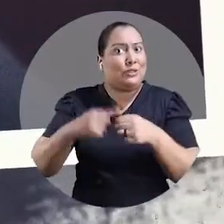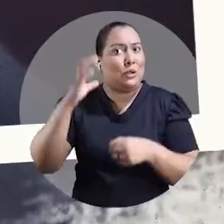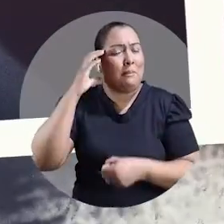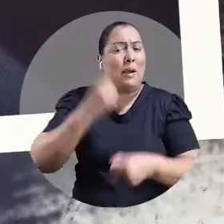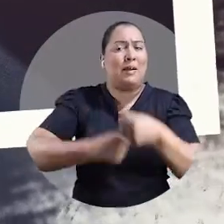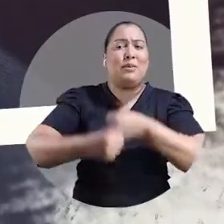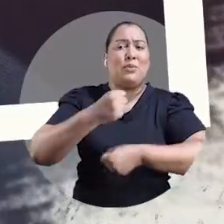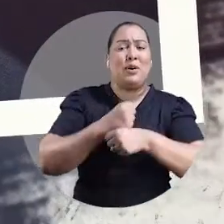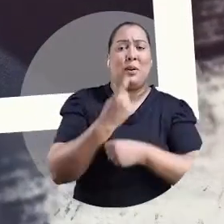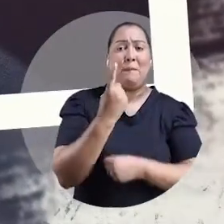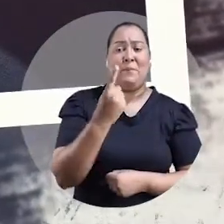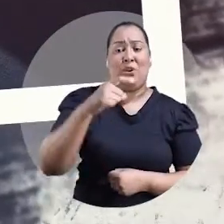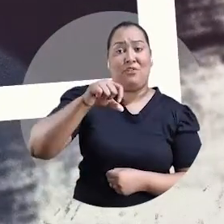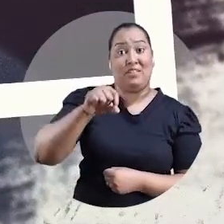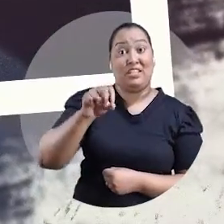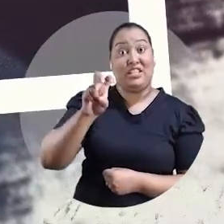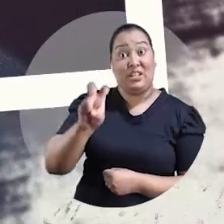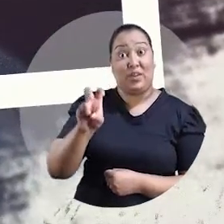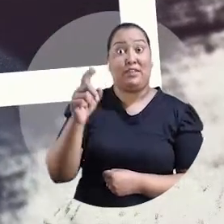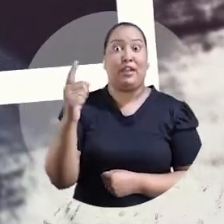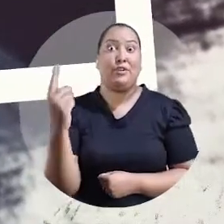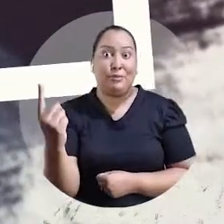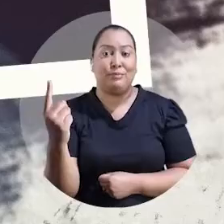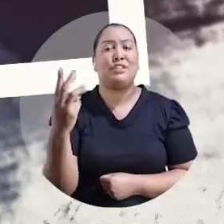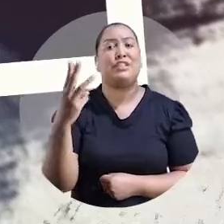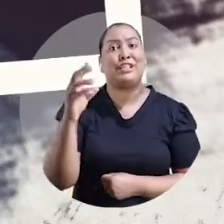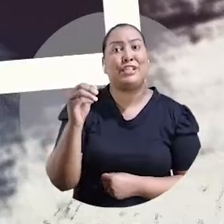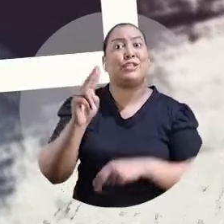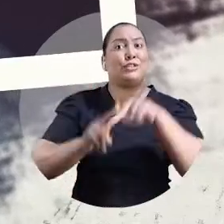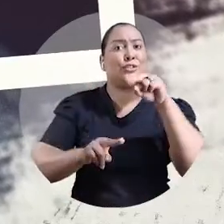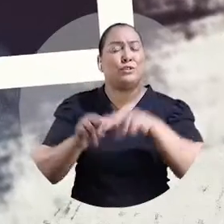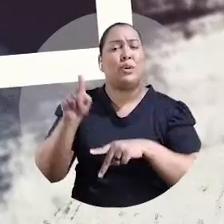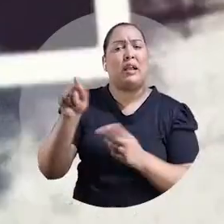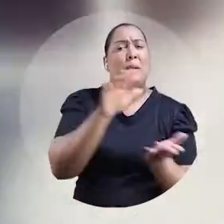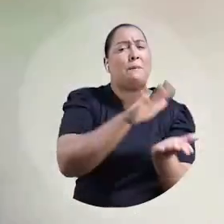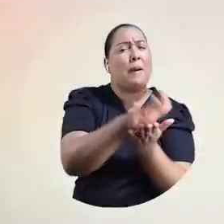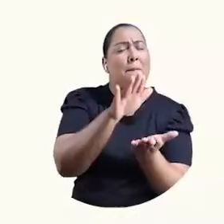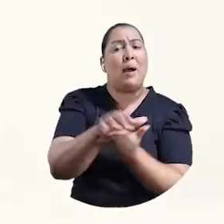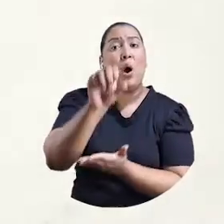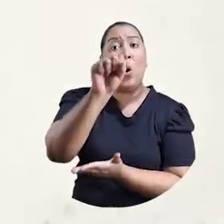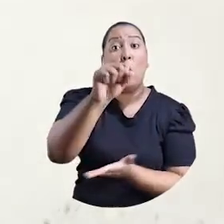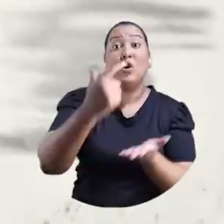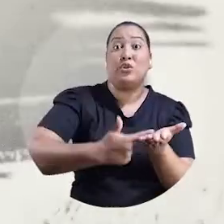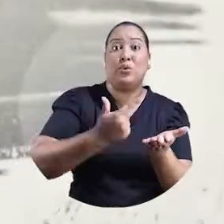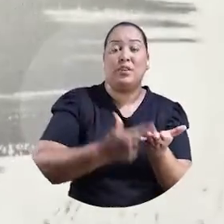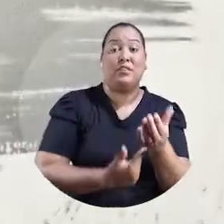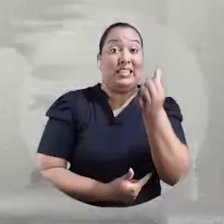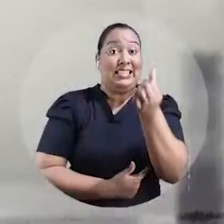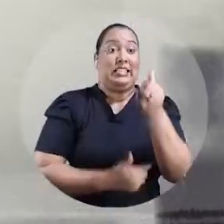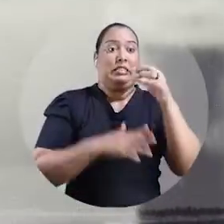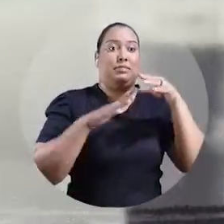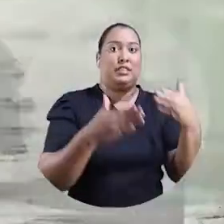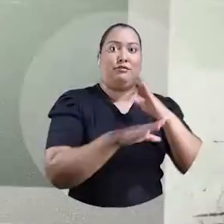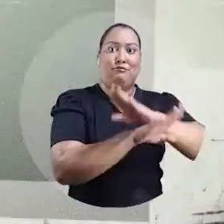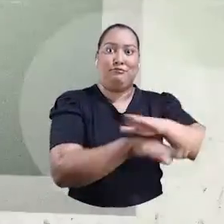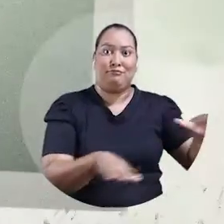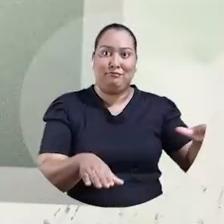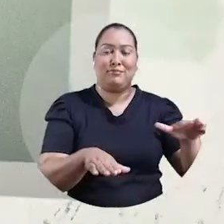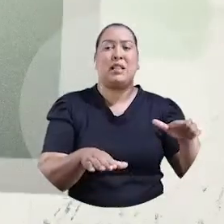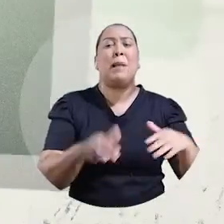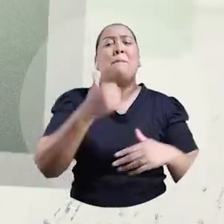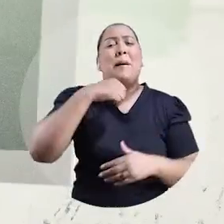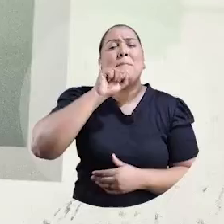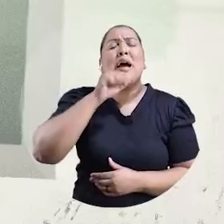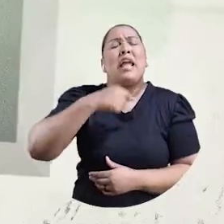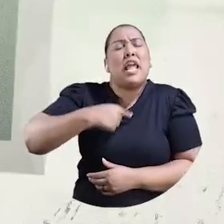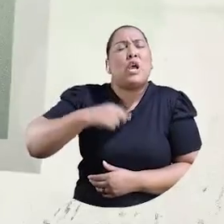nascido em 30 de junho de 1951. Ao todo, Ivens publicou 8 livros, 6 infanto-juvenis,